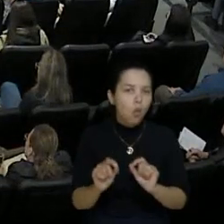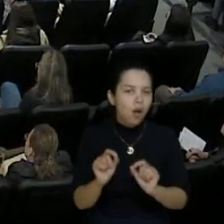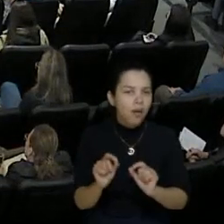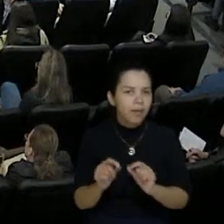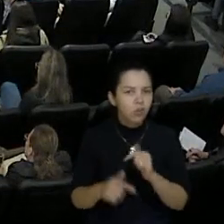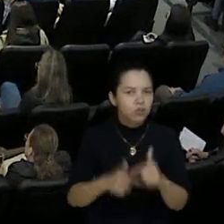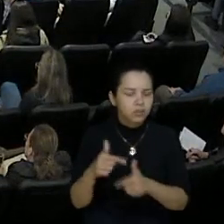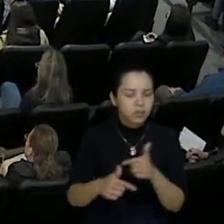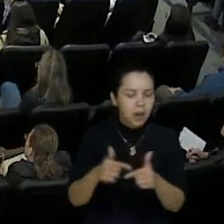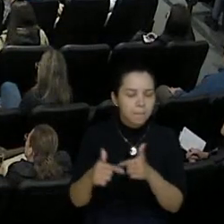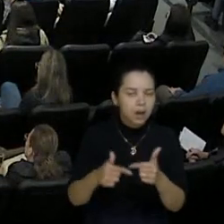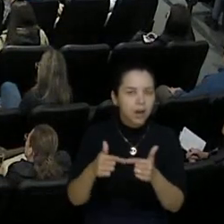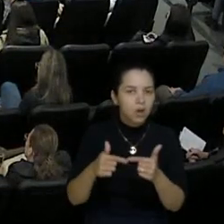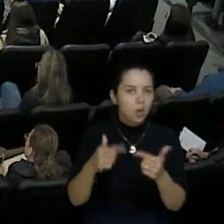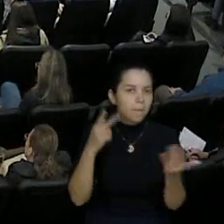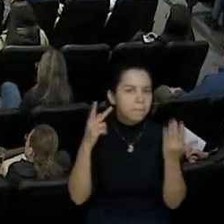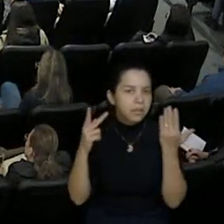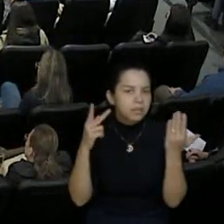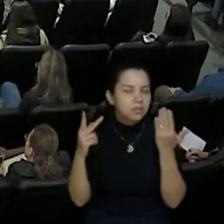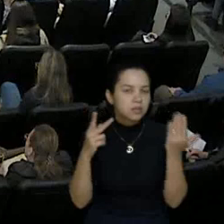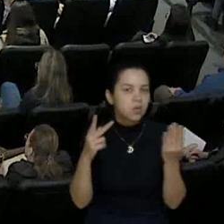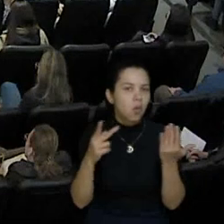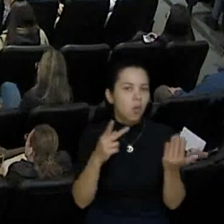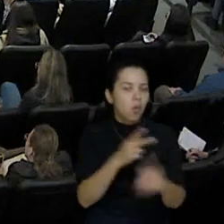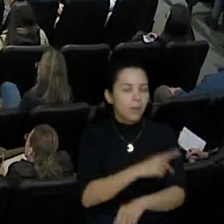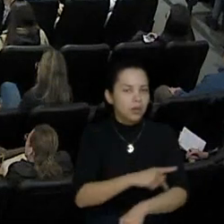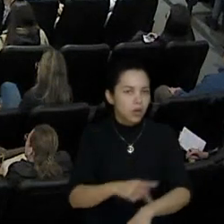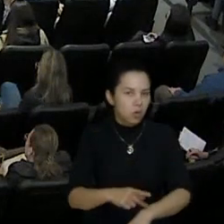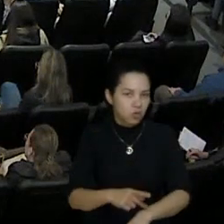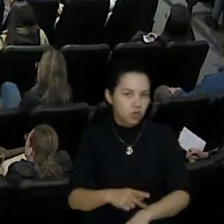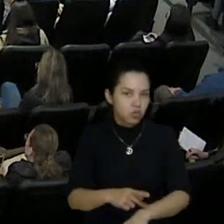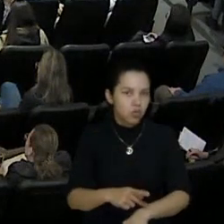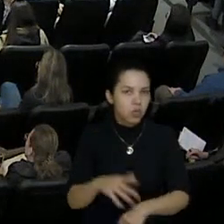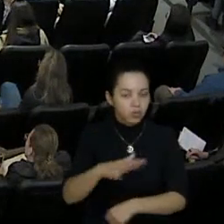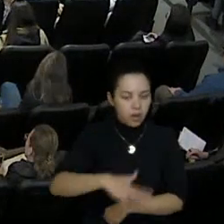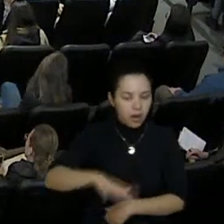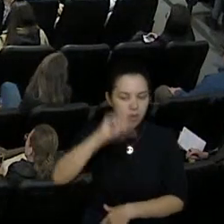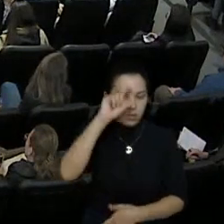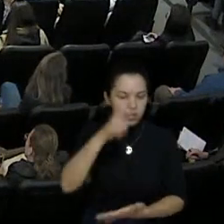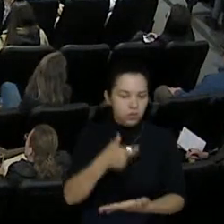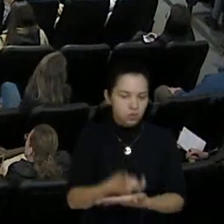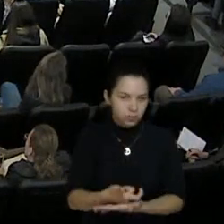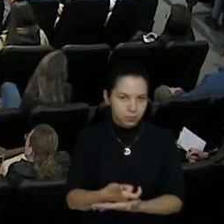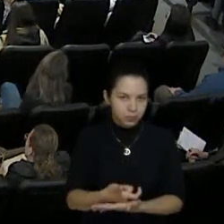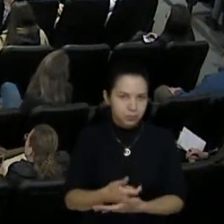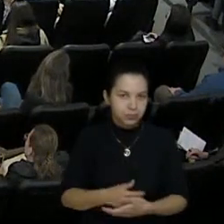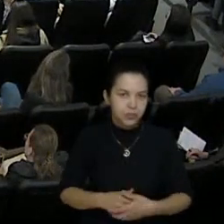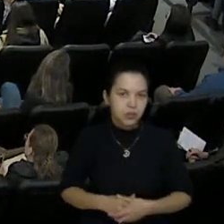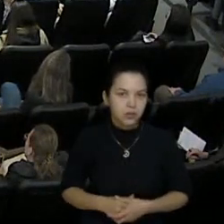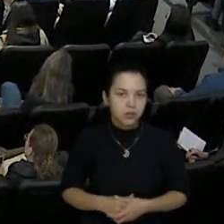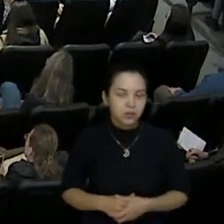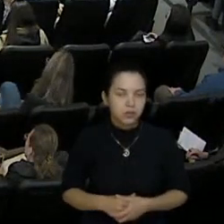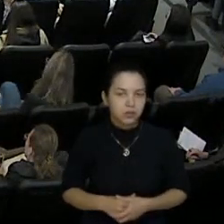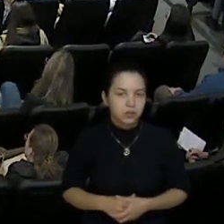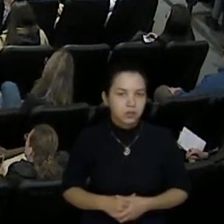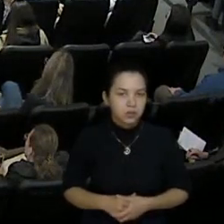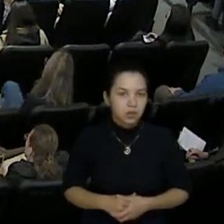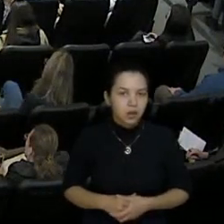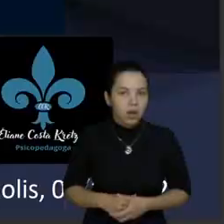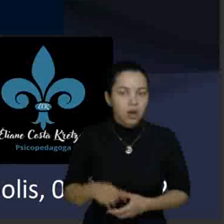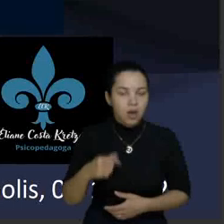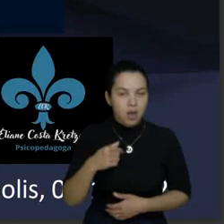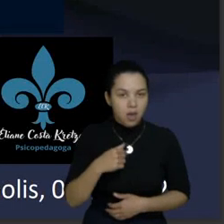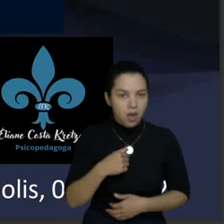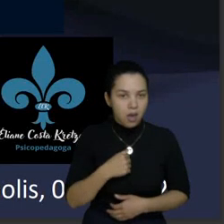tralho psicopedagógico nessa área da disia em primeiro lugar aela a